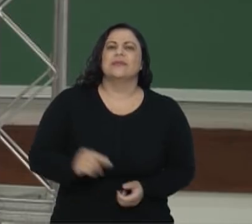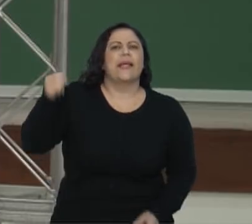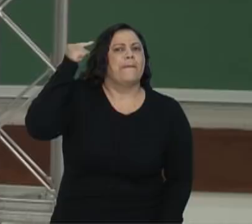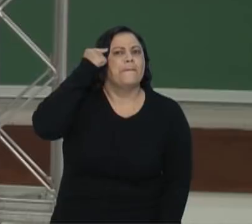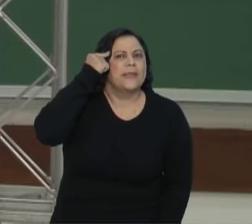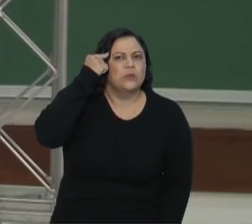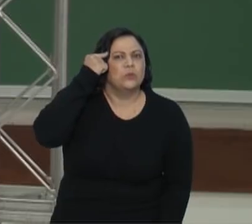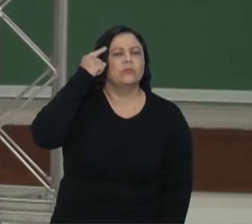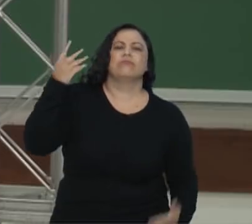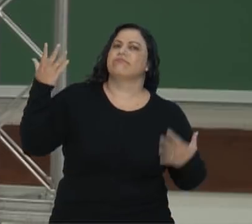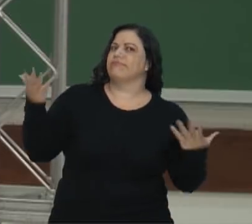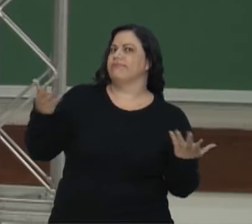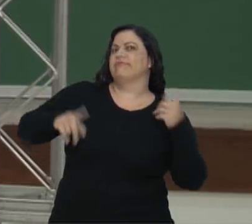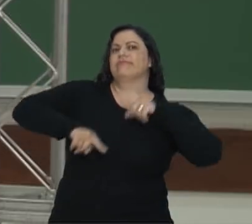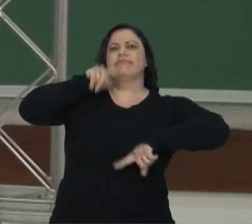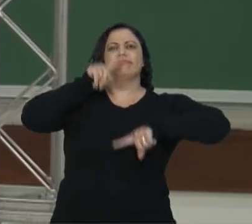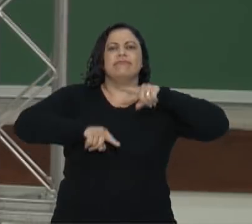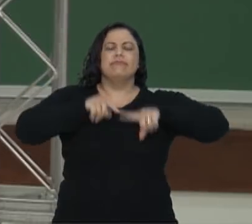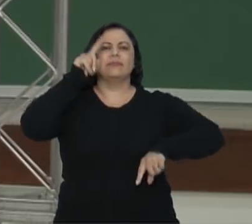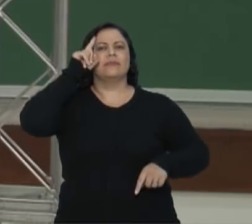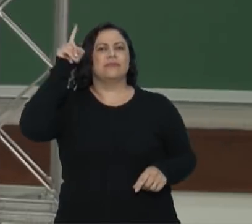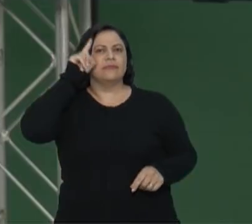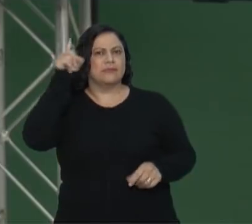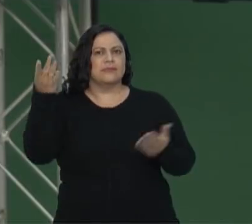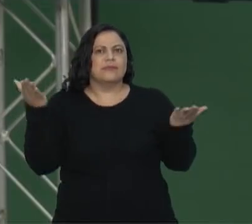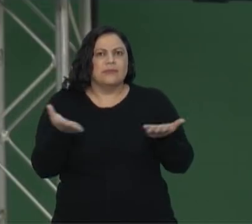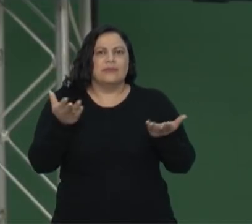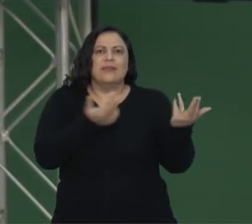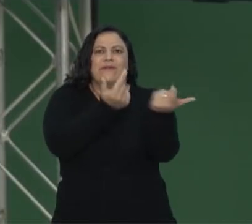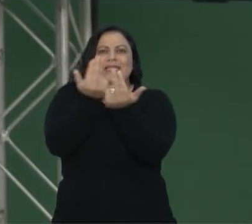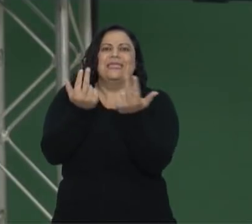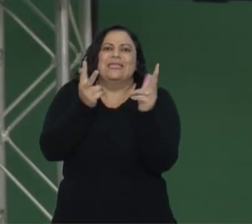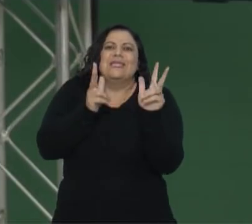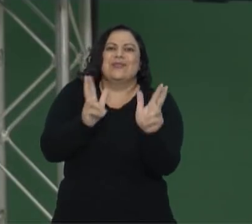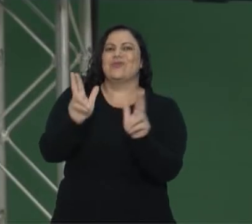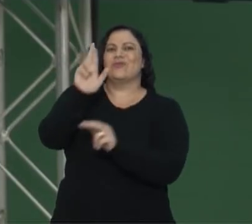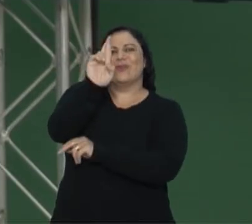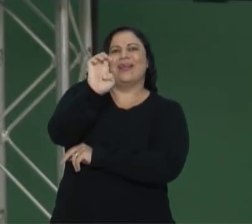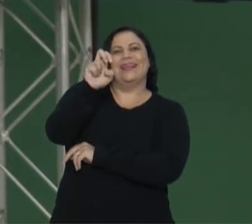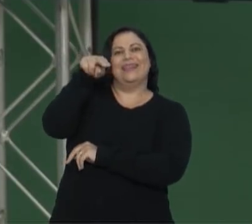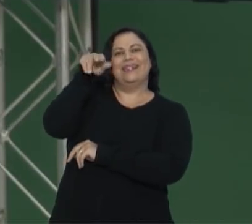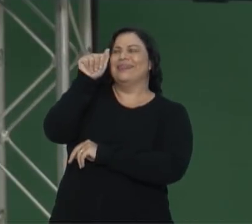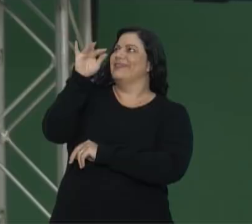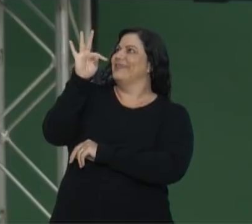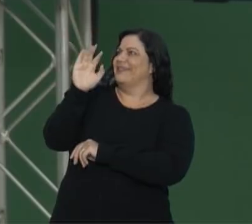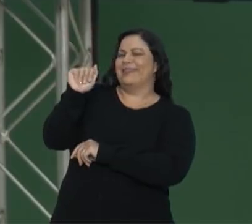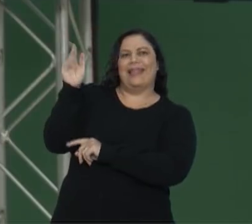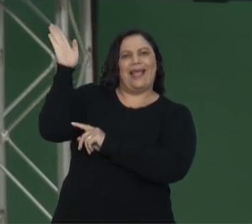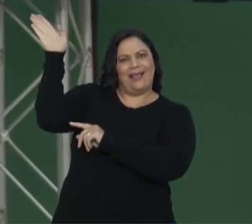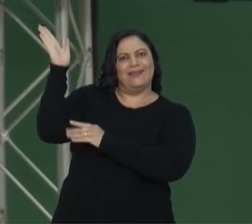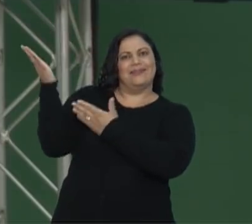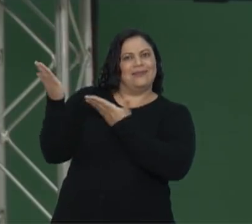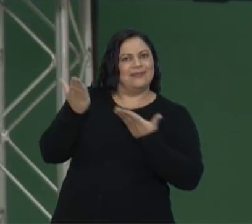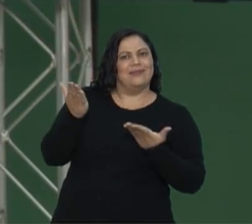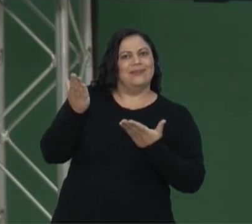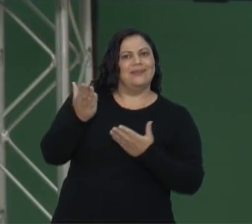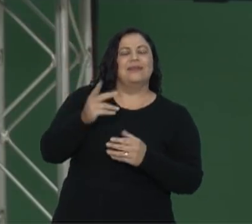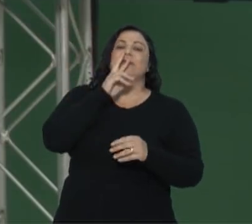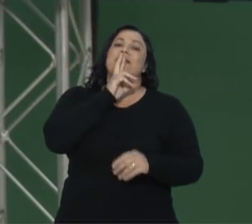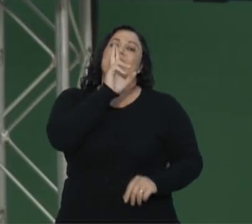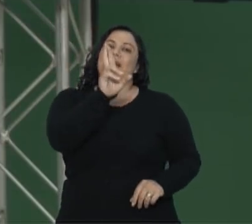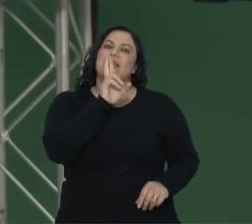Pensou bem nesses objetos do cotidiano? Fez igual a Renata? Sabe qual é a resposta correta? Bom, desses